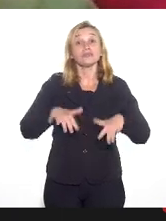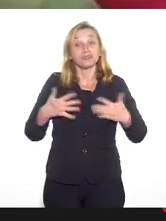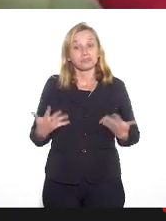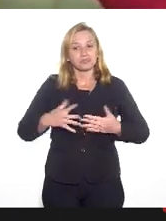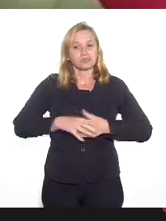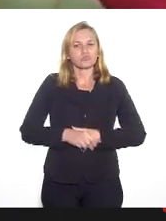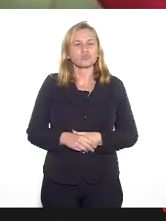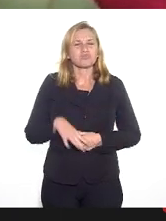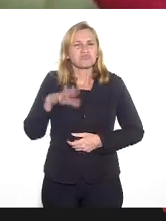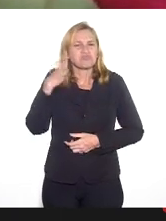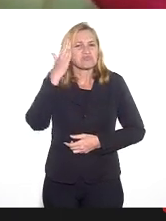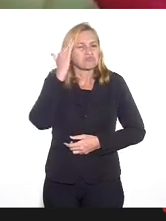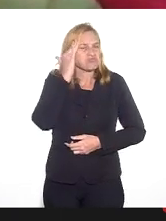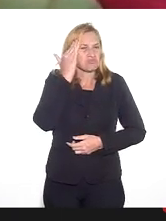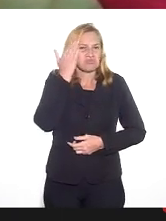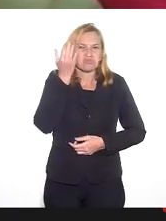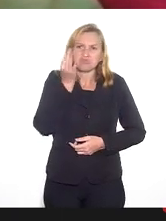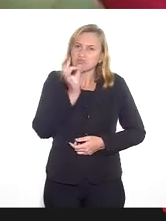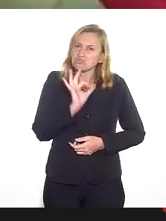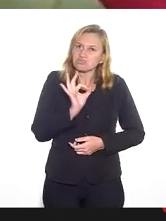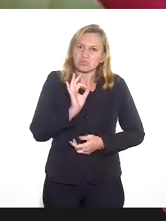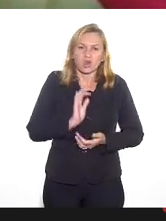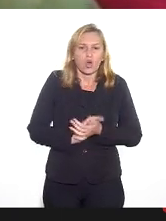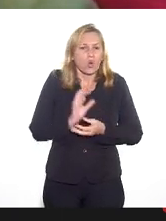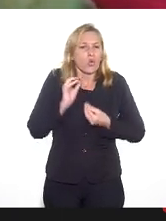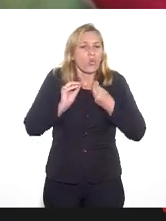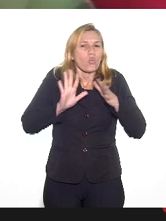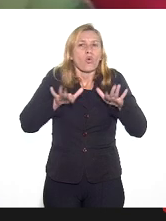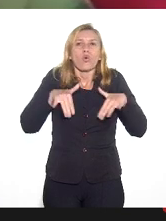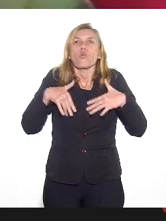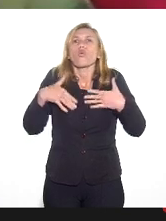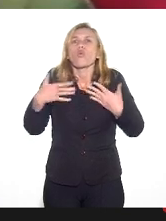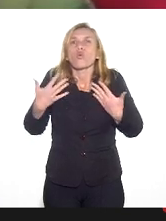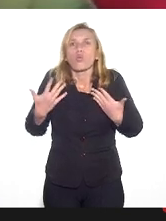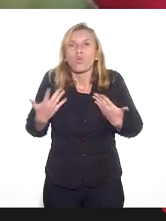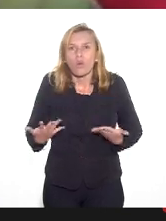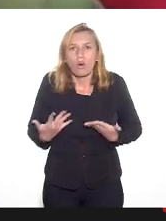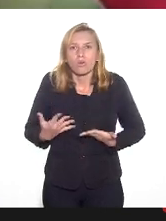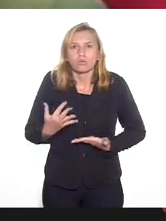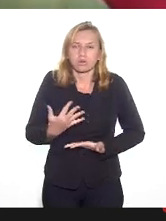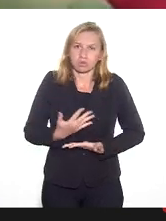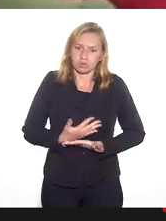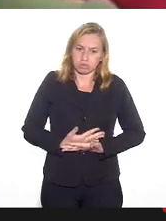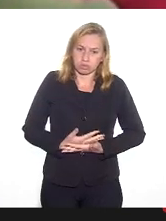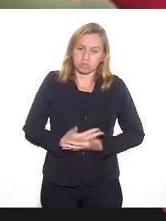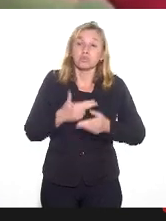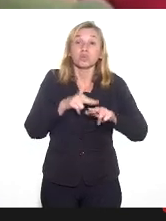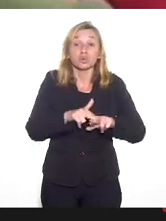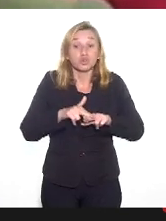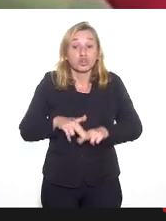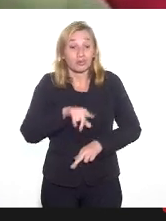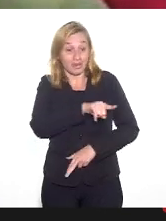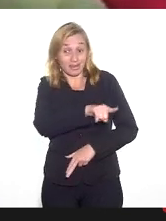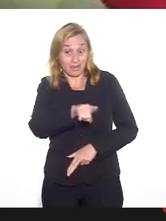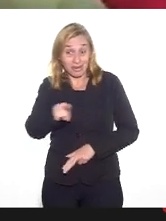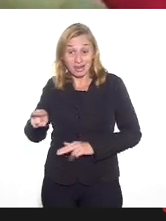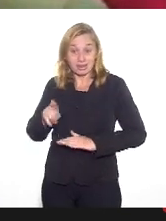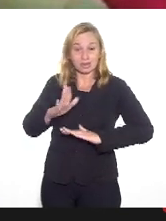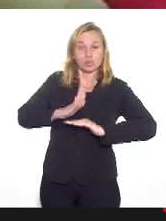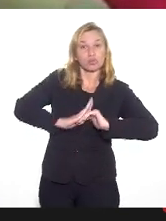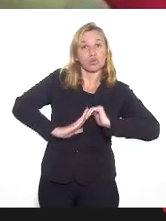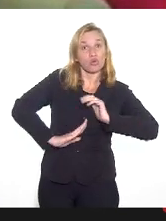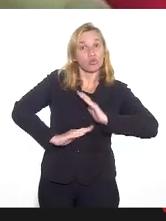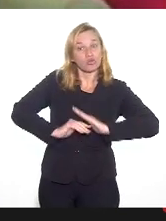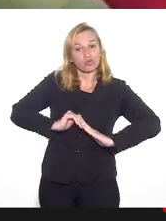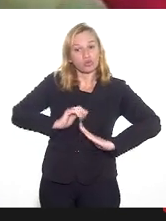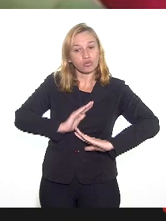eu não entendo, né, qual a justificativa para que esses profissionais